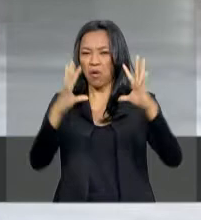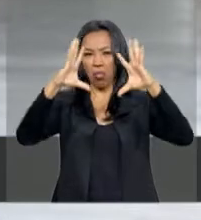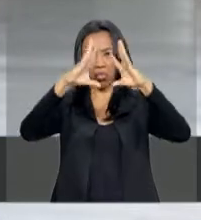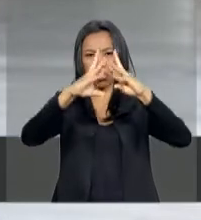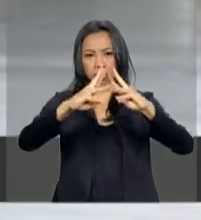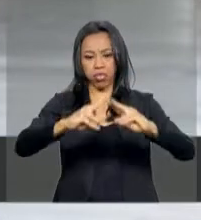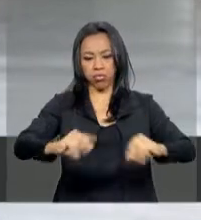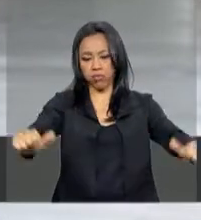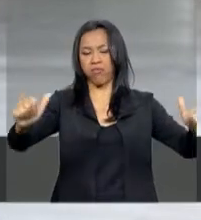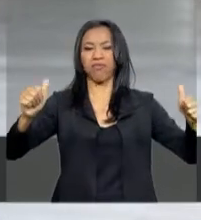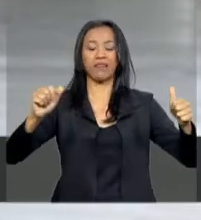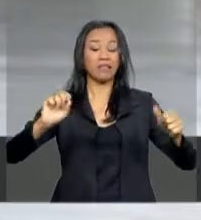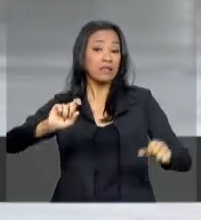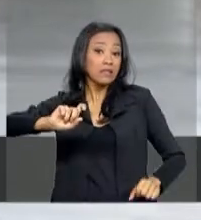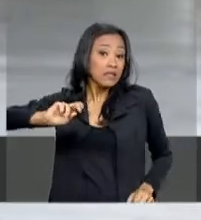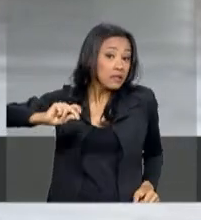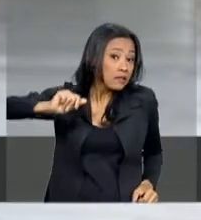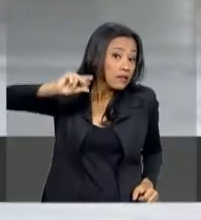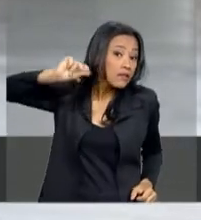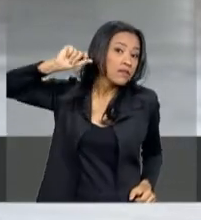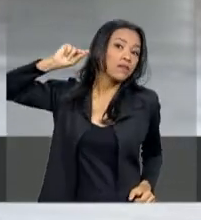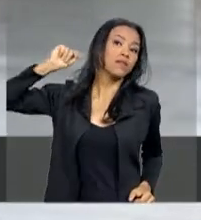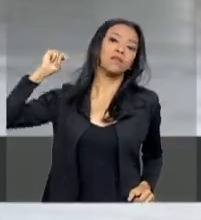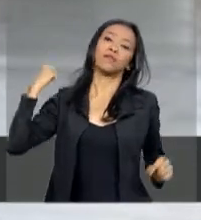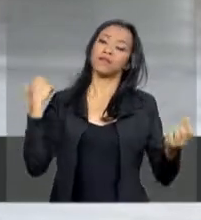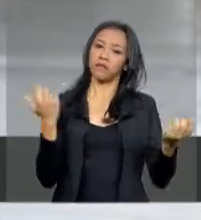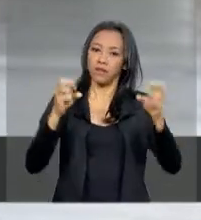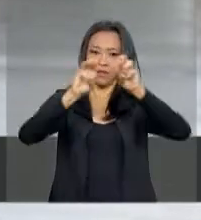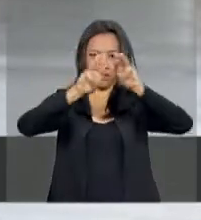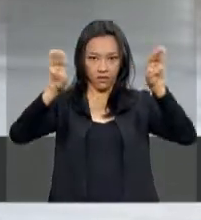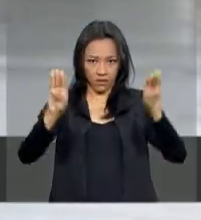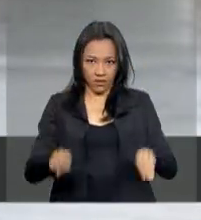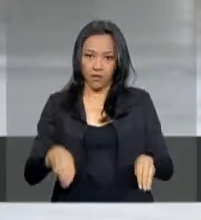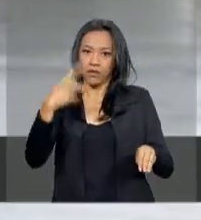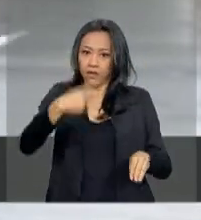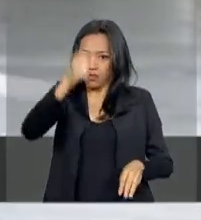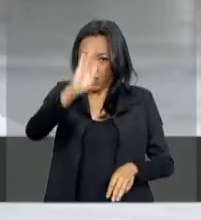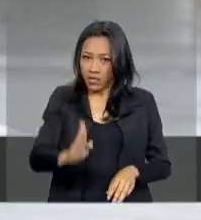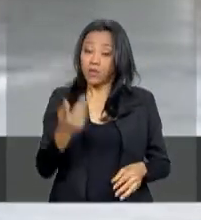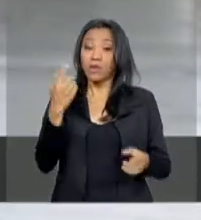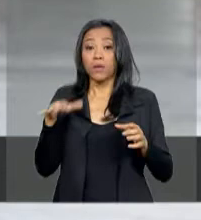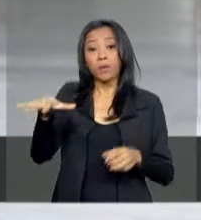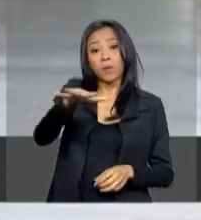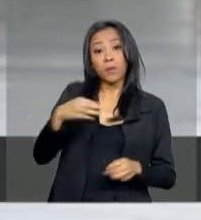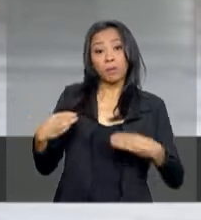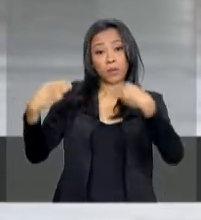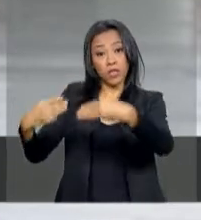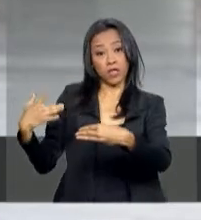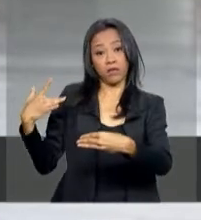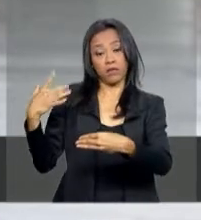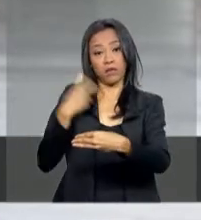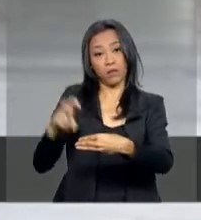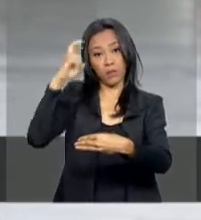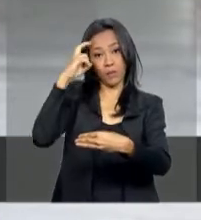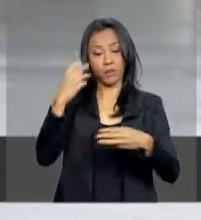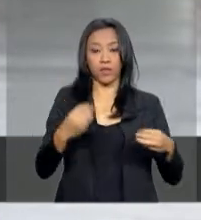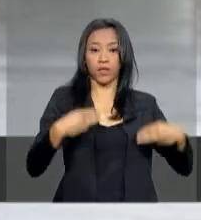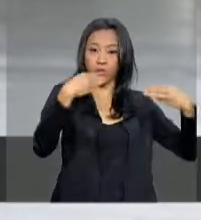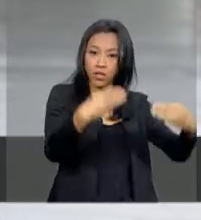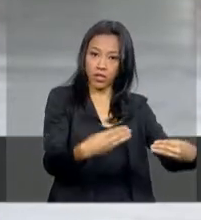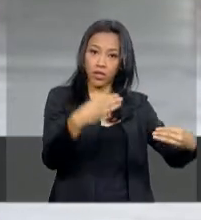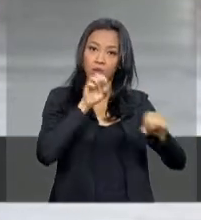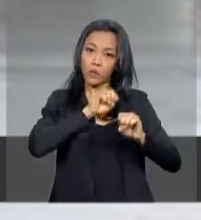mais antiga instituição histórica do país. Os ministérios da Cultura e também da Educação também